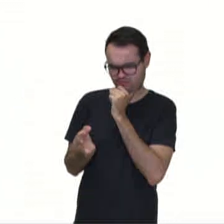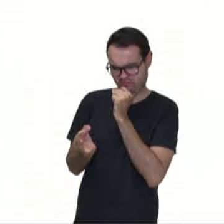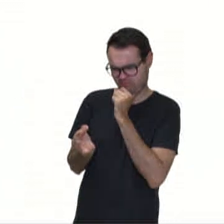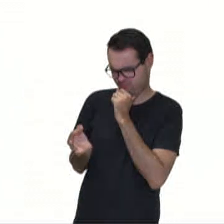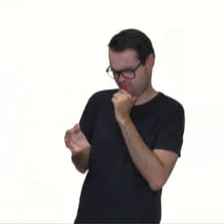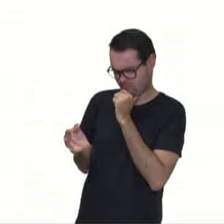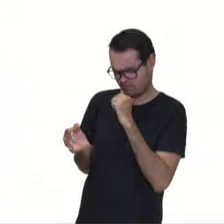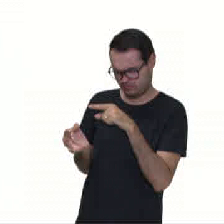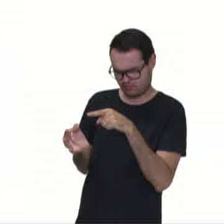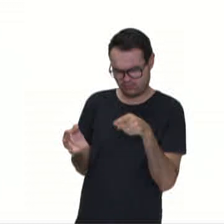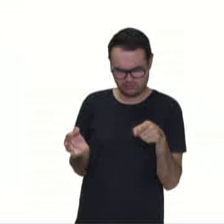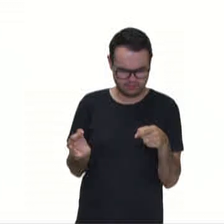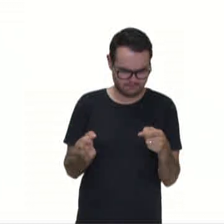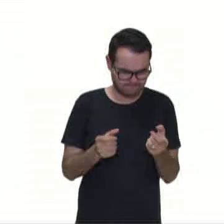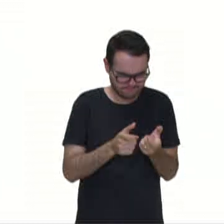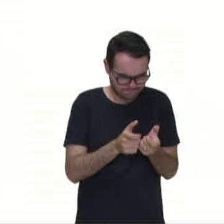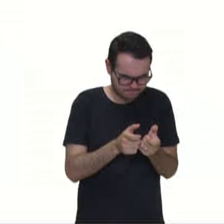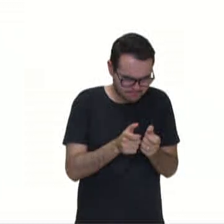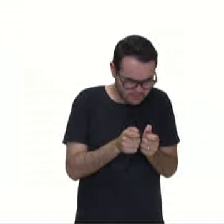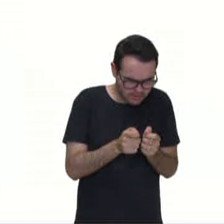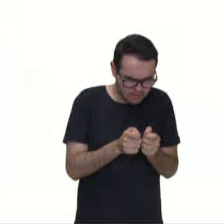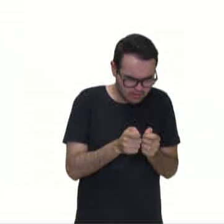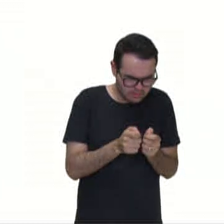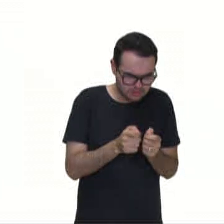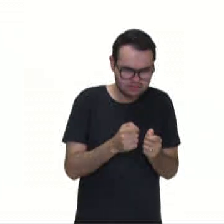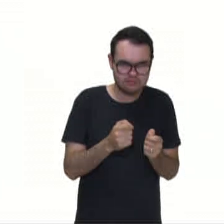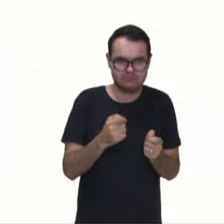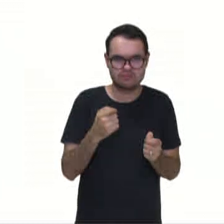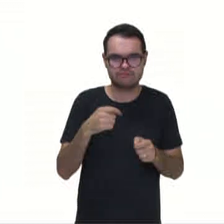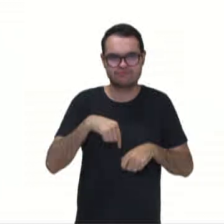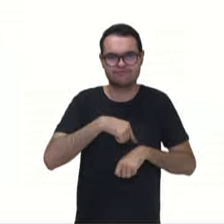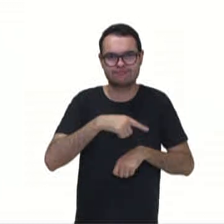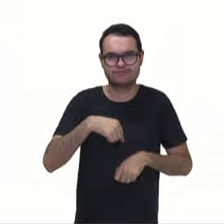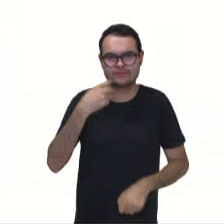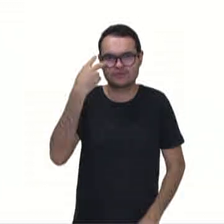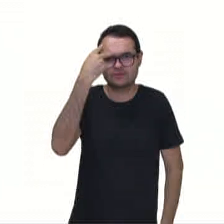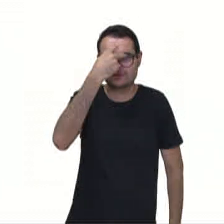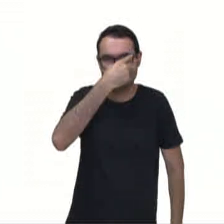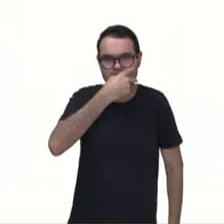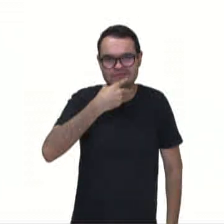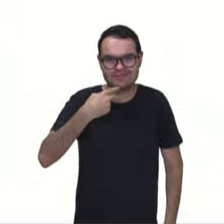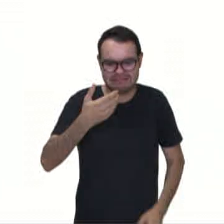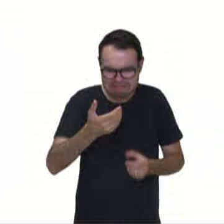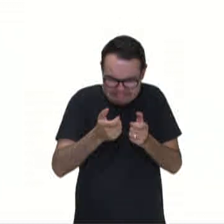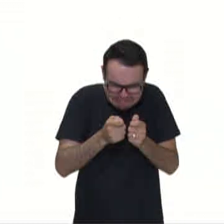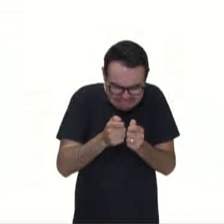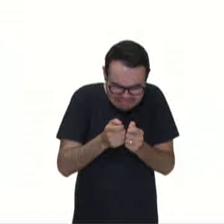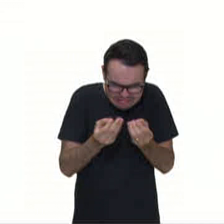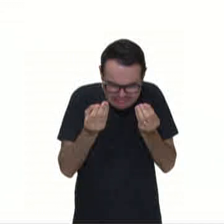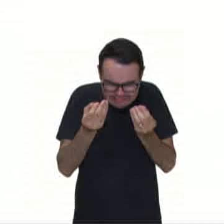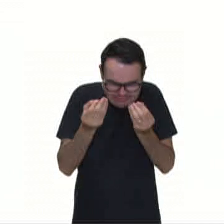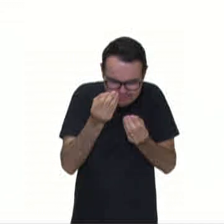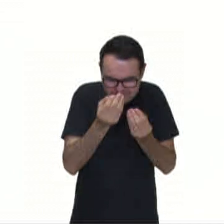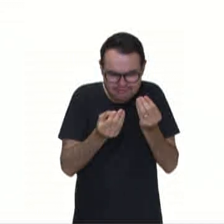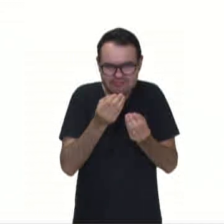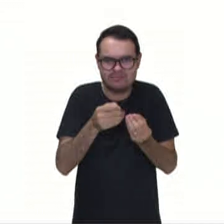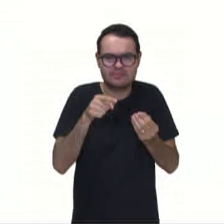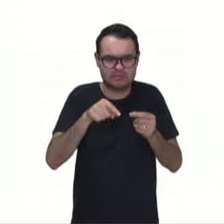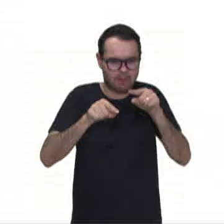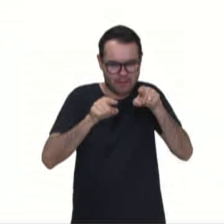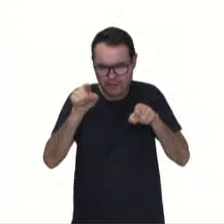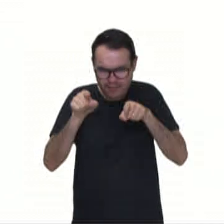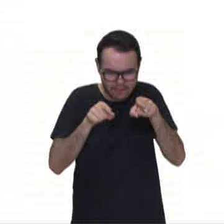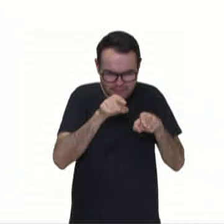funções. 2 horas depois, eu estava prestes a roer o aparelho. O manual tentava prever todas